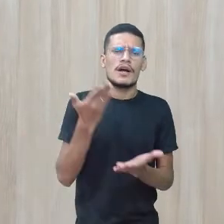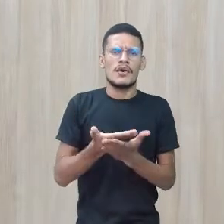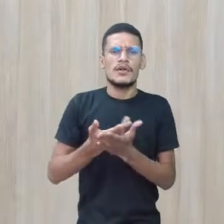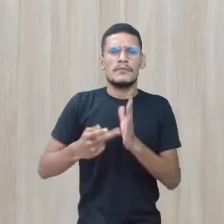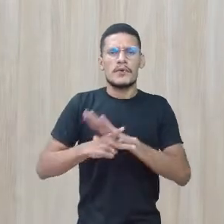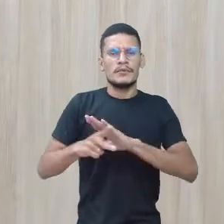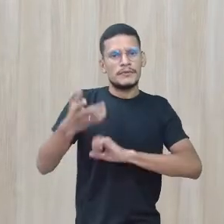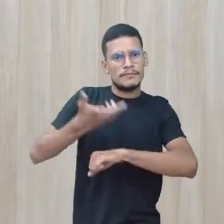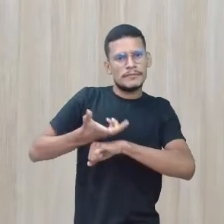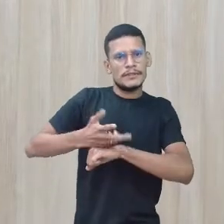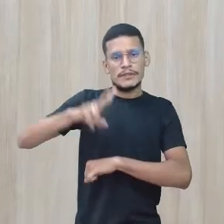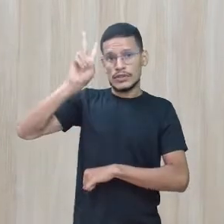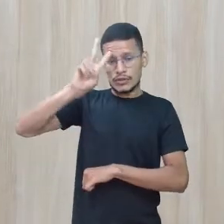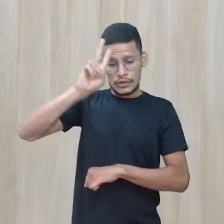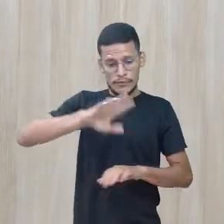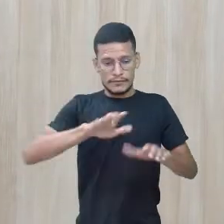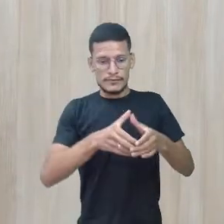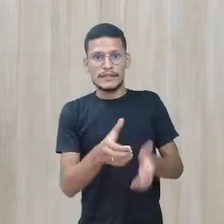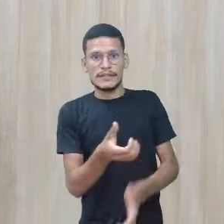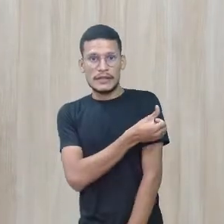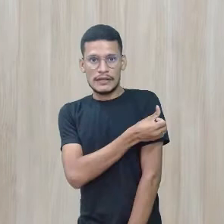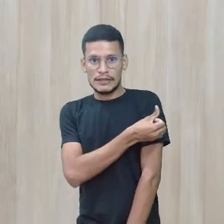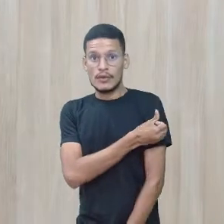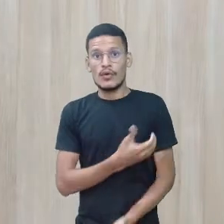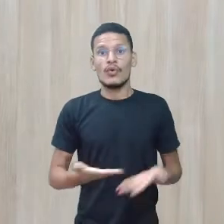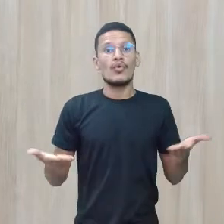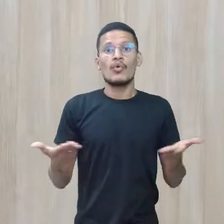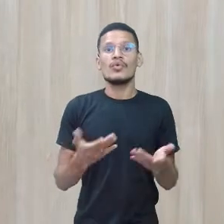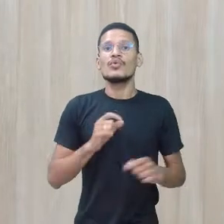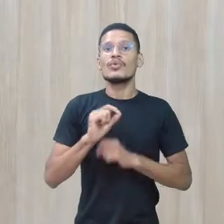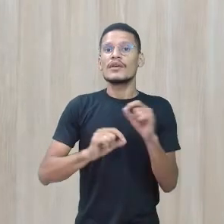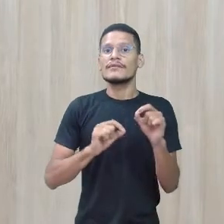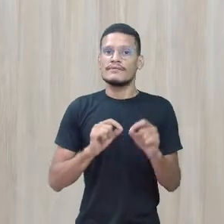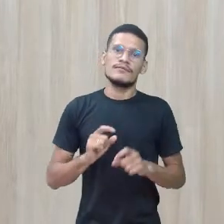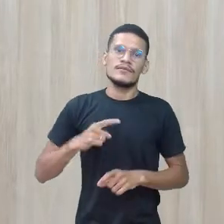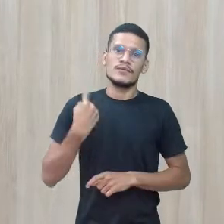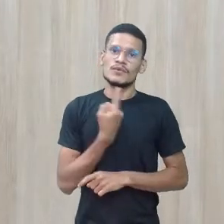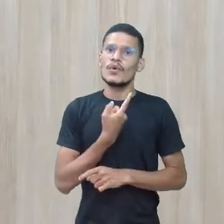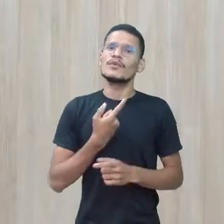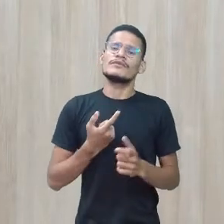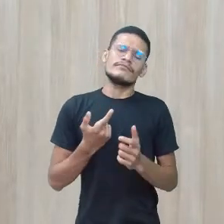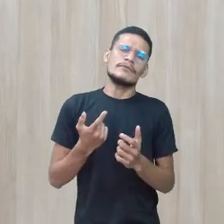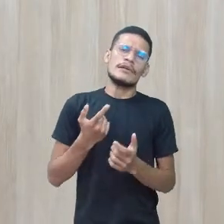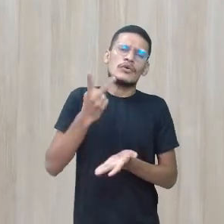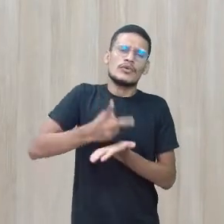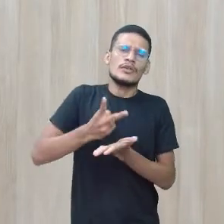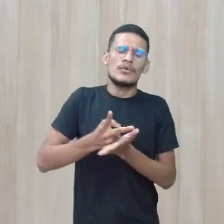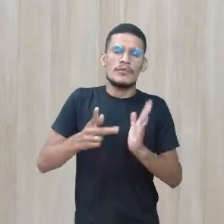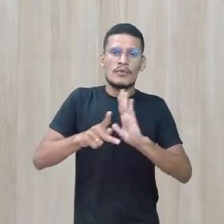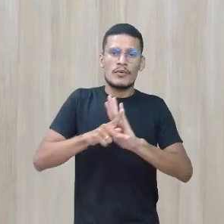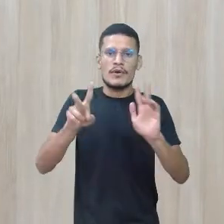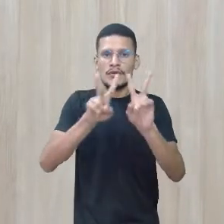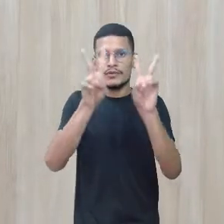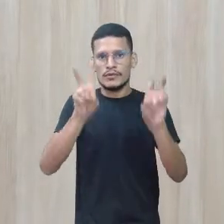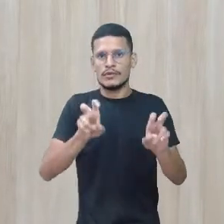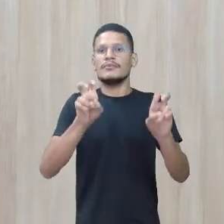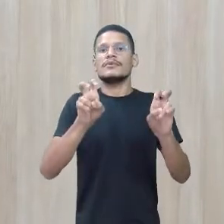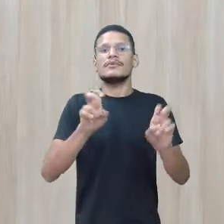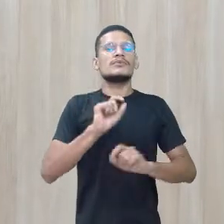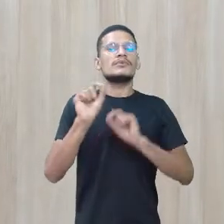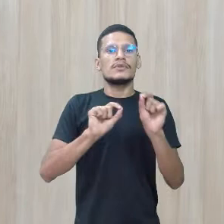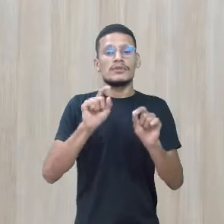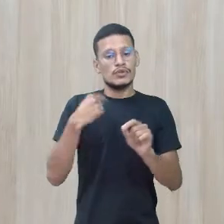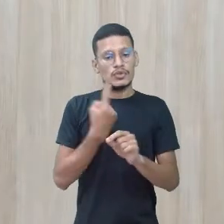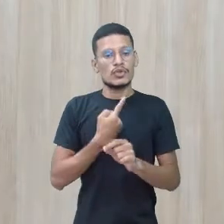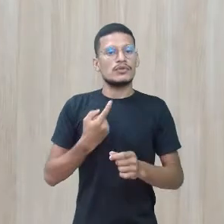História para as turmas do 6º ano. Hoje nós vamos dar continuidade a uma temática que a gente